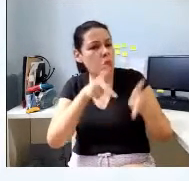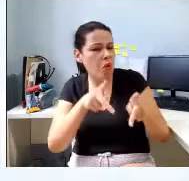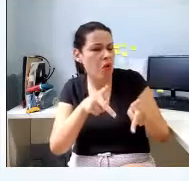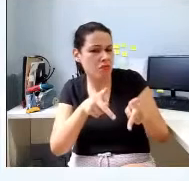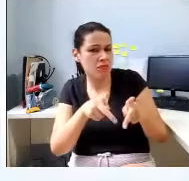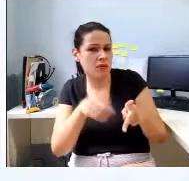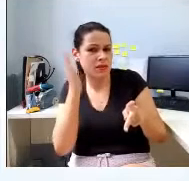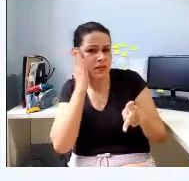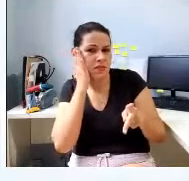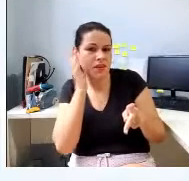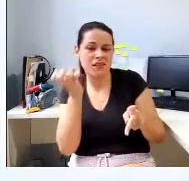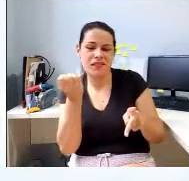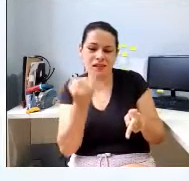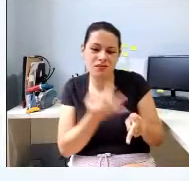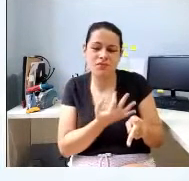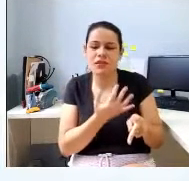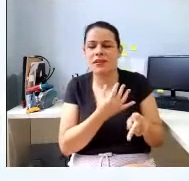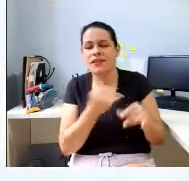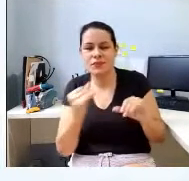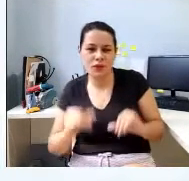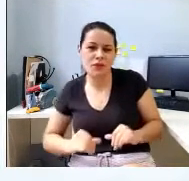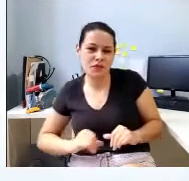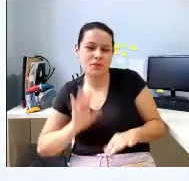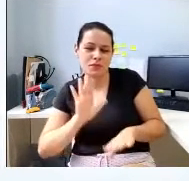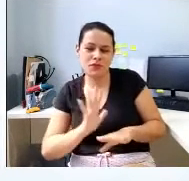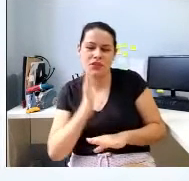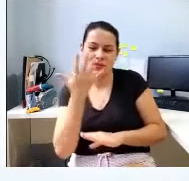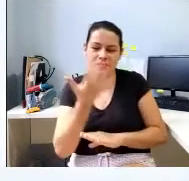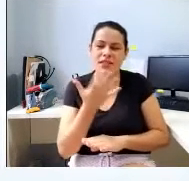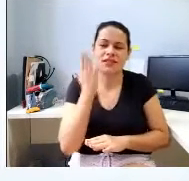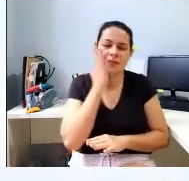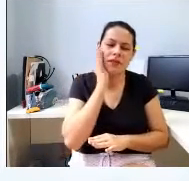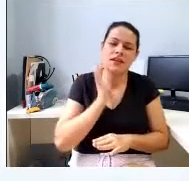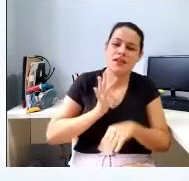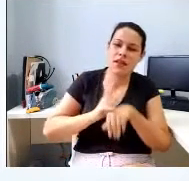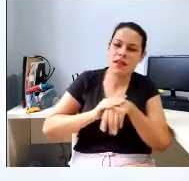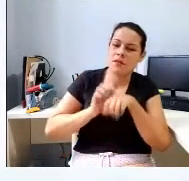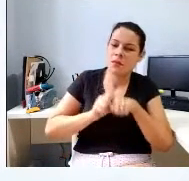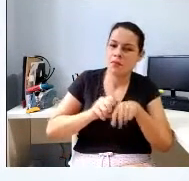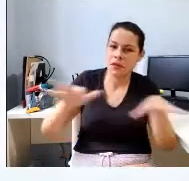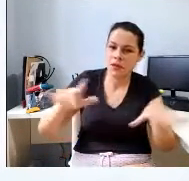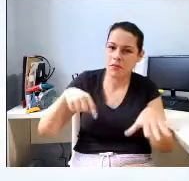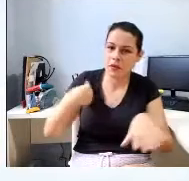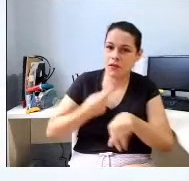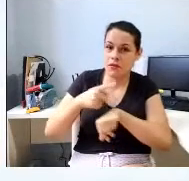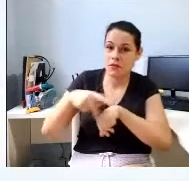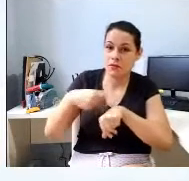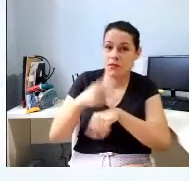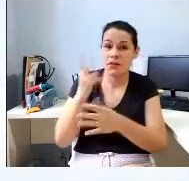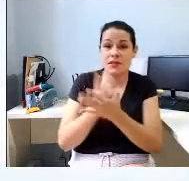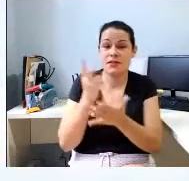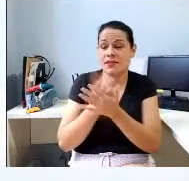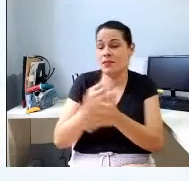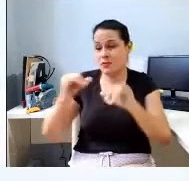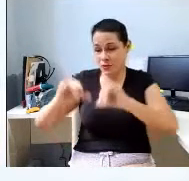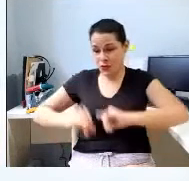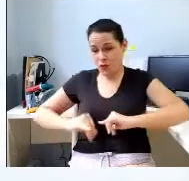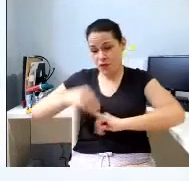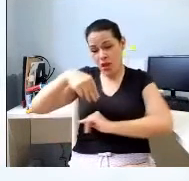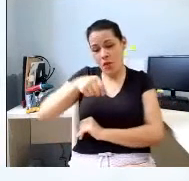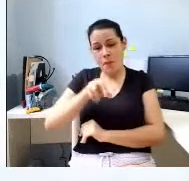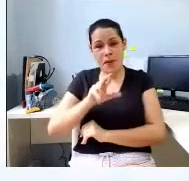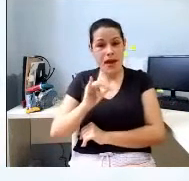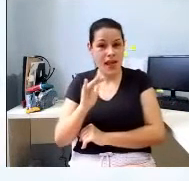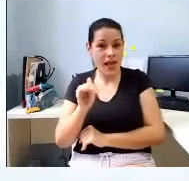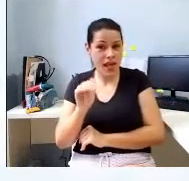algum desestímulo que possa ser, seja pela pandemia e sermos um país de maricas, né? Seja